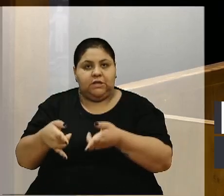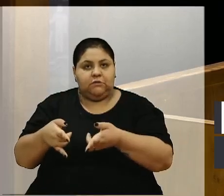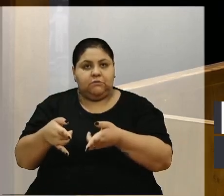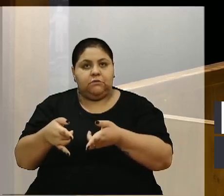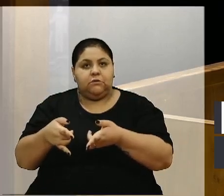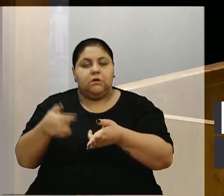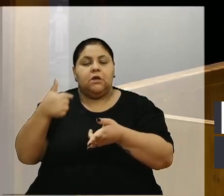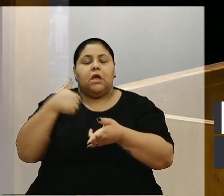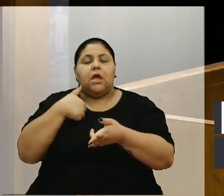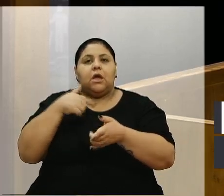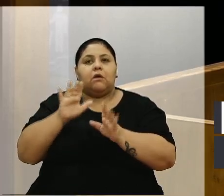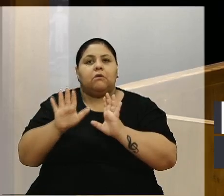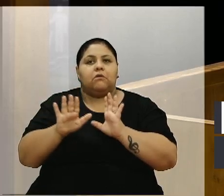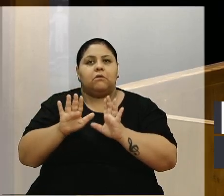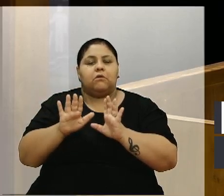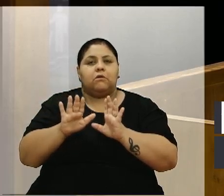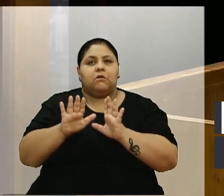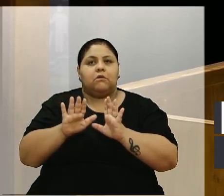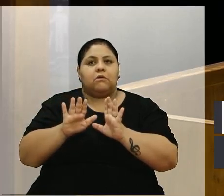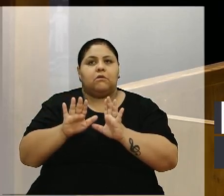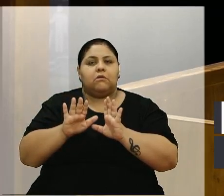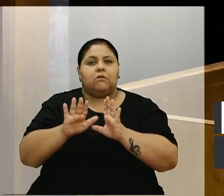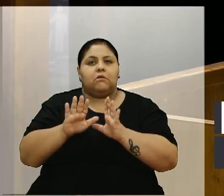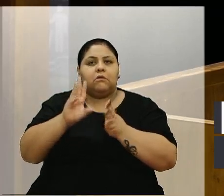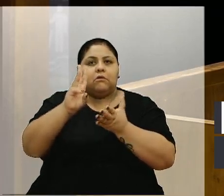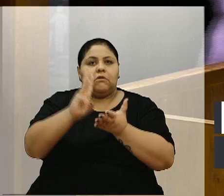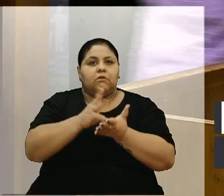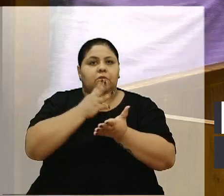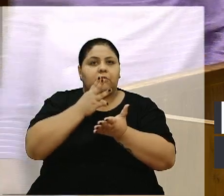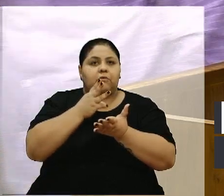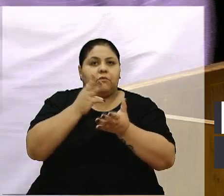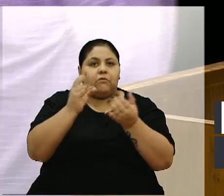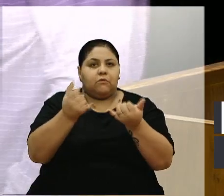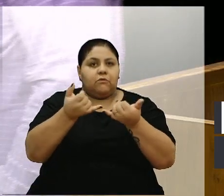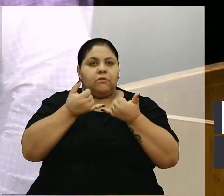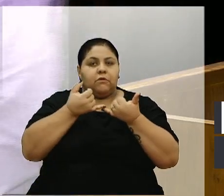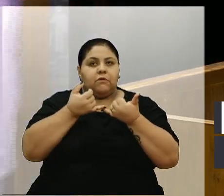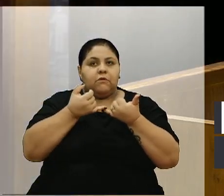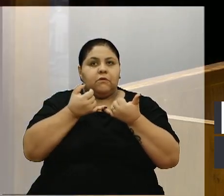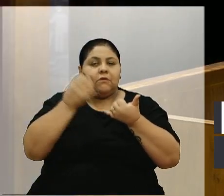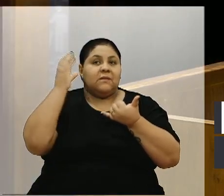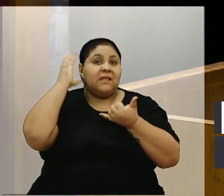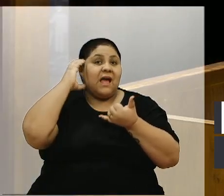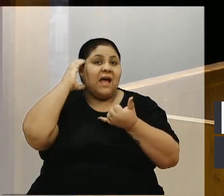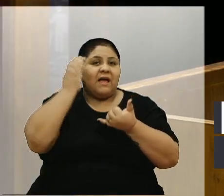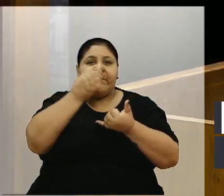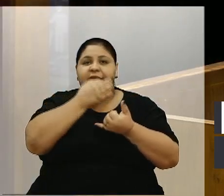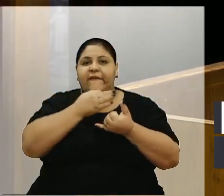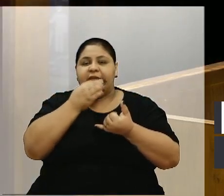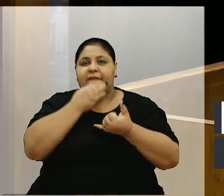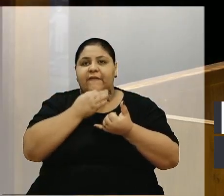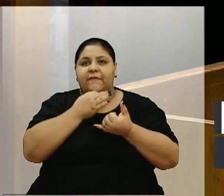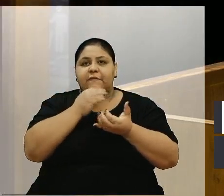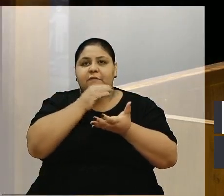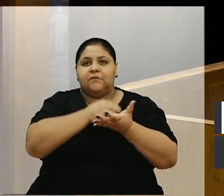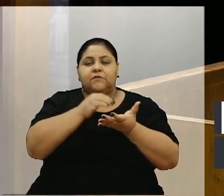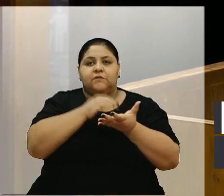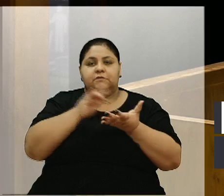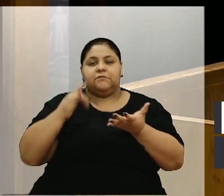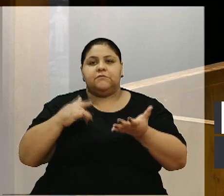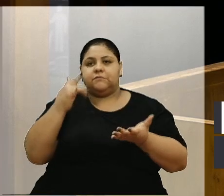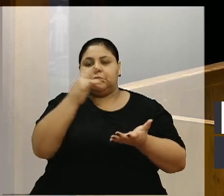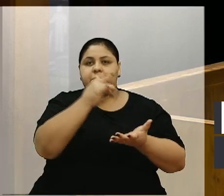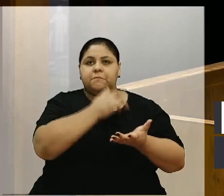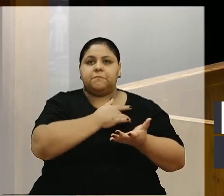aí acabei de receber aqui uma matéria da Rádio Caxias, em que a secretária da